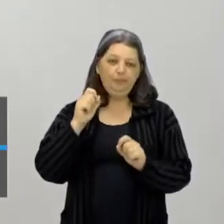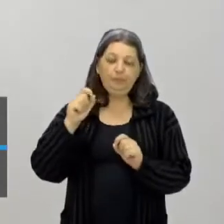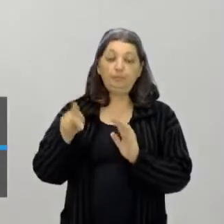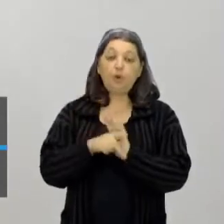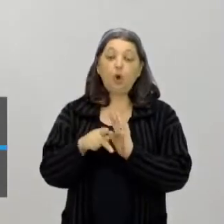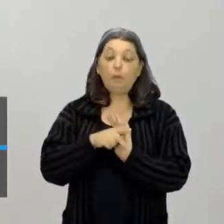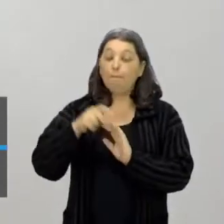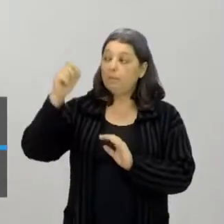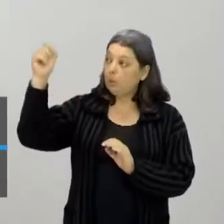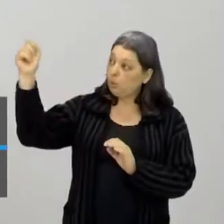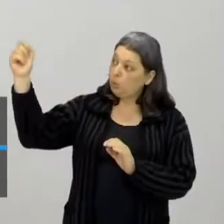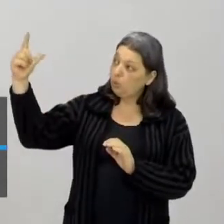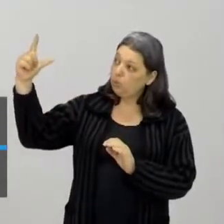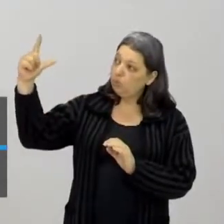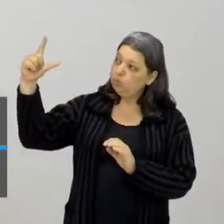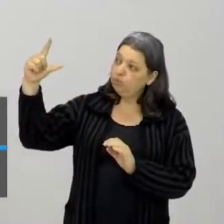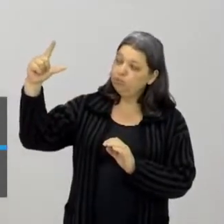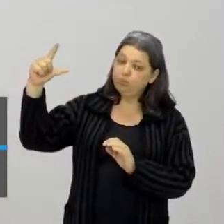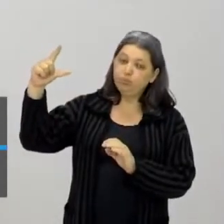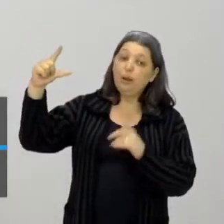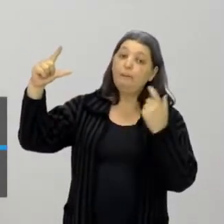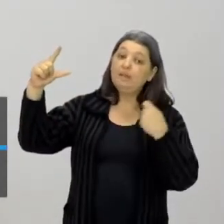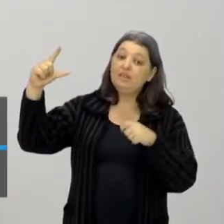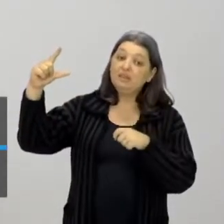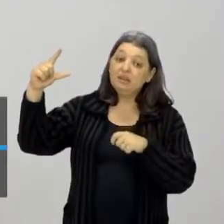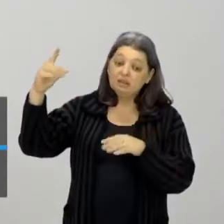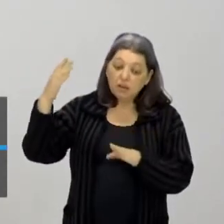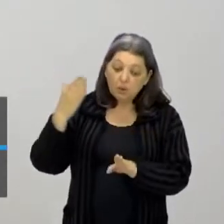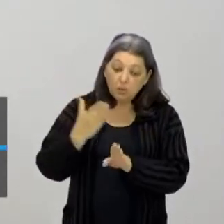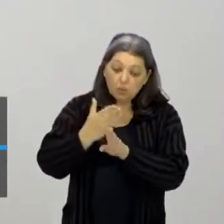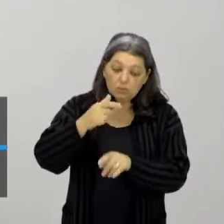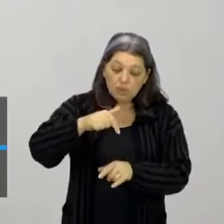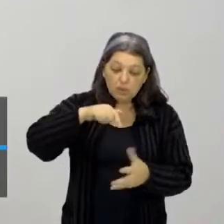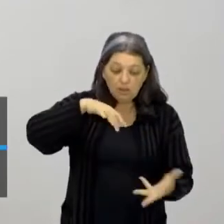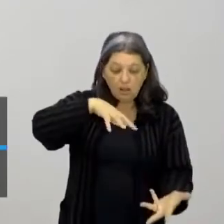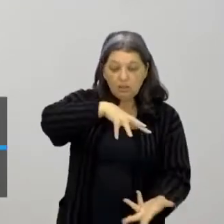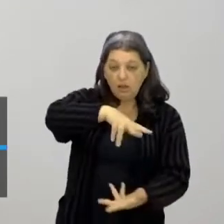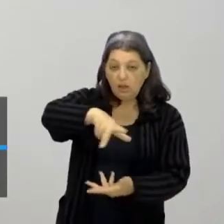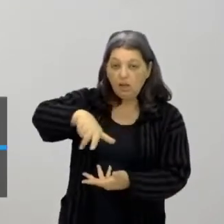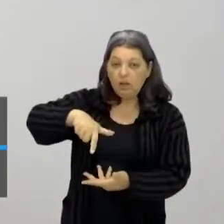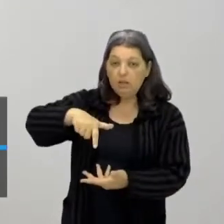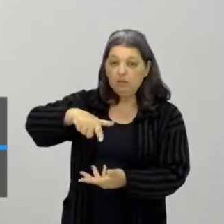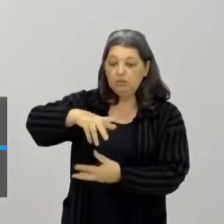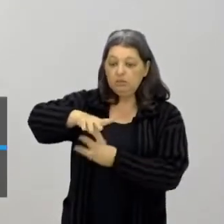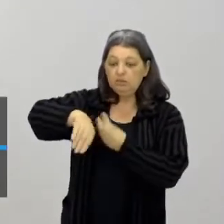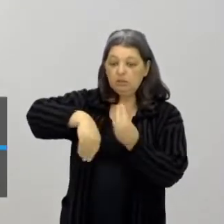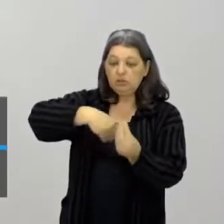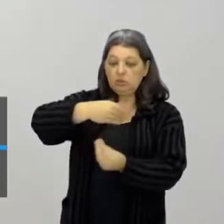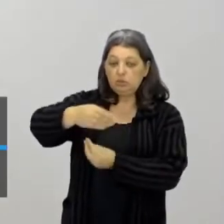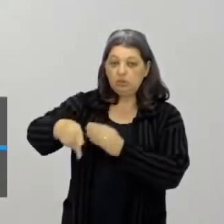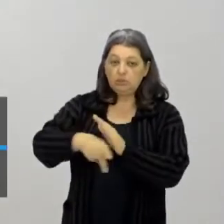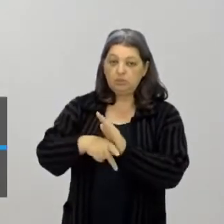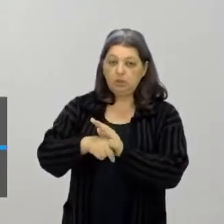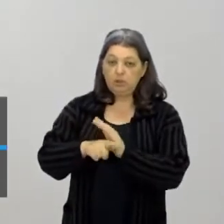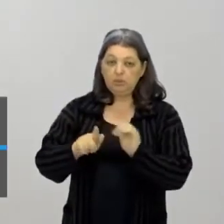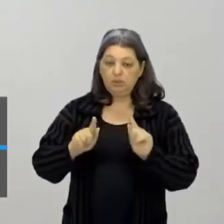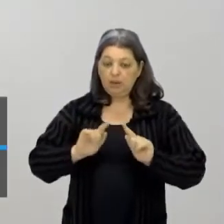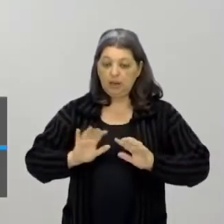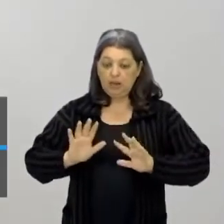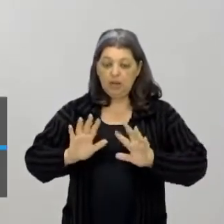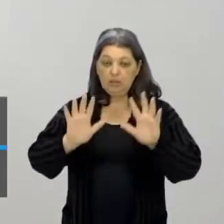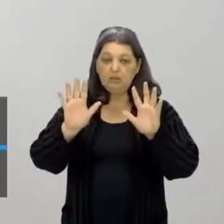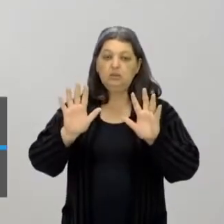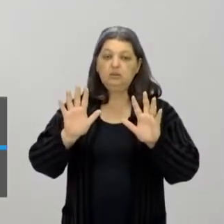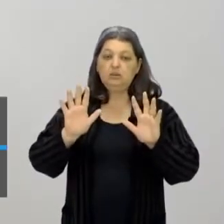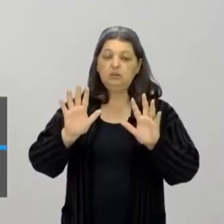vem do Sol precisa encontrar aqui na Terra determinados gases que estão na atmosfera